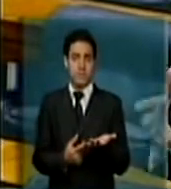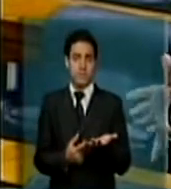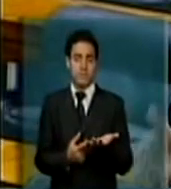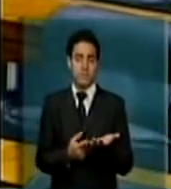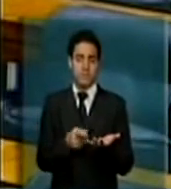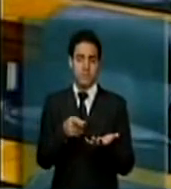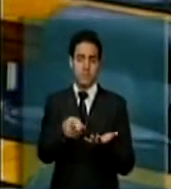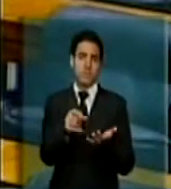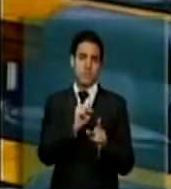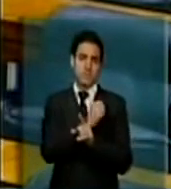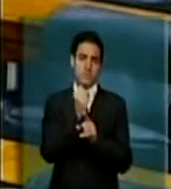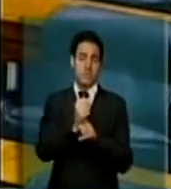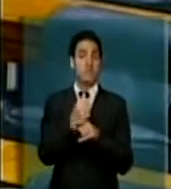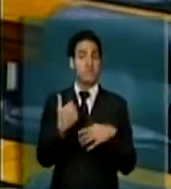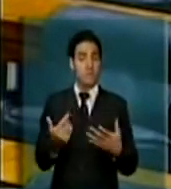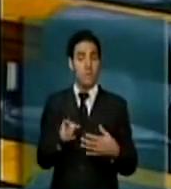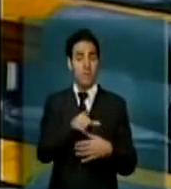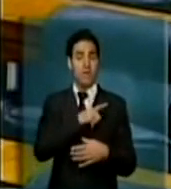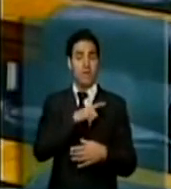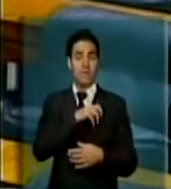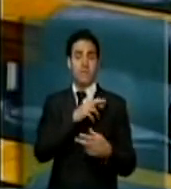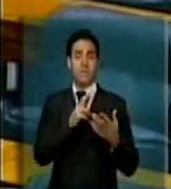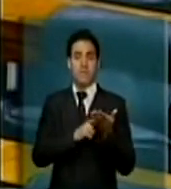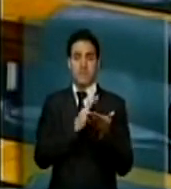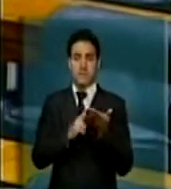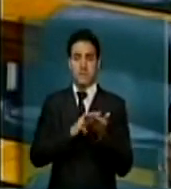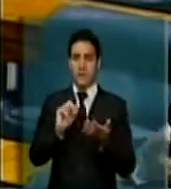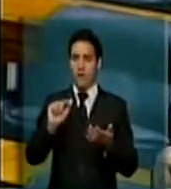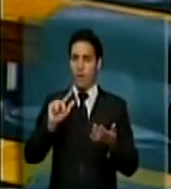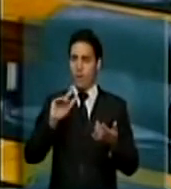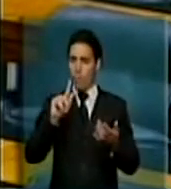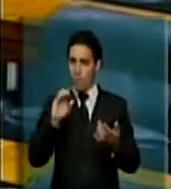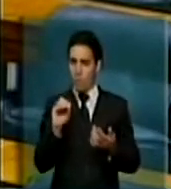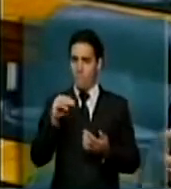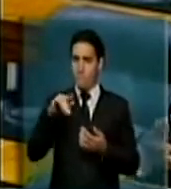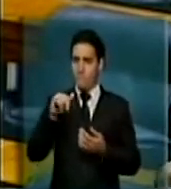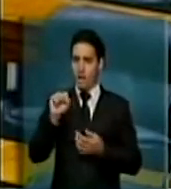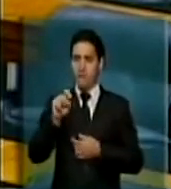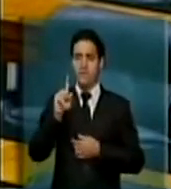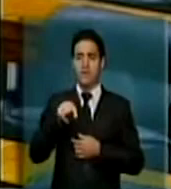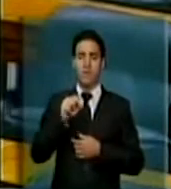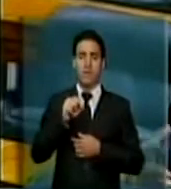a sociedade. E a revista Algo Mais é um veículo de comunicação que tem